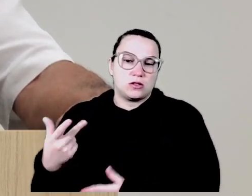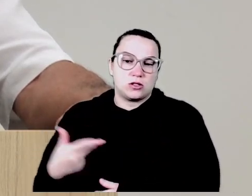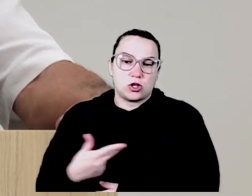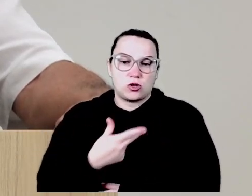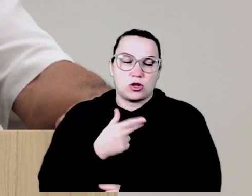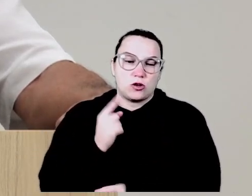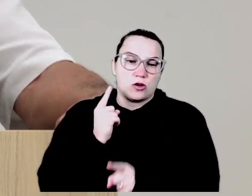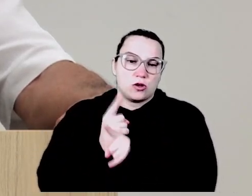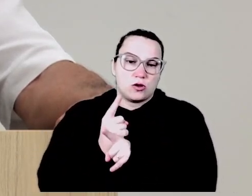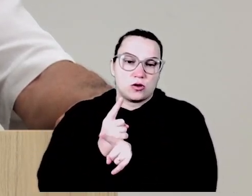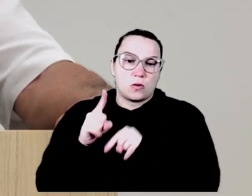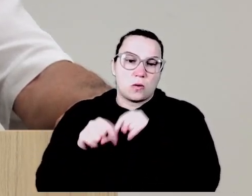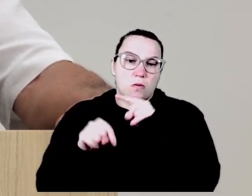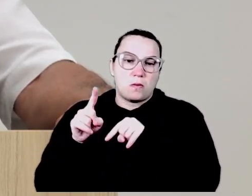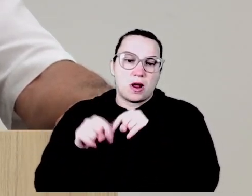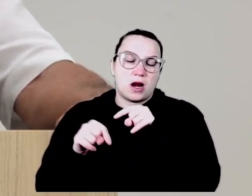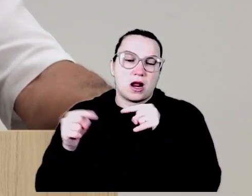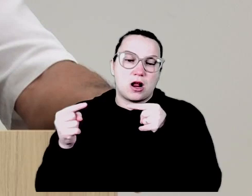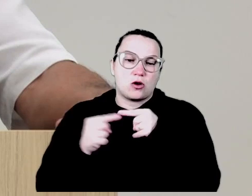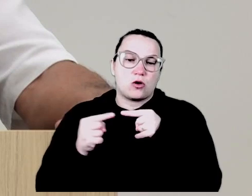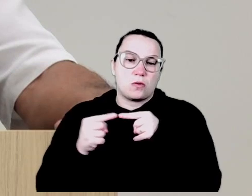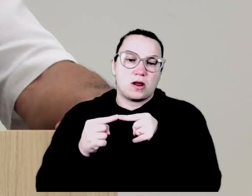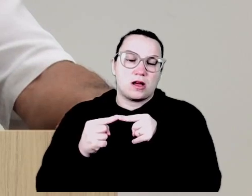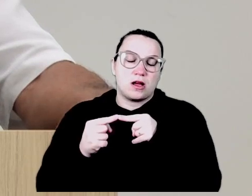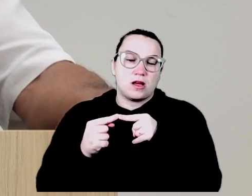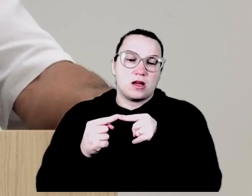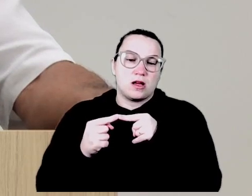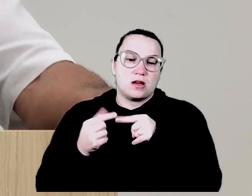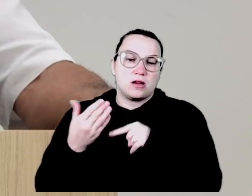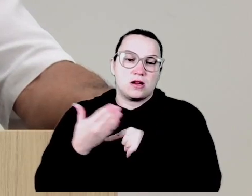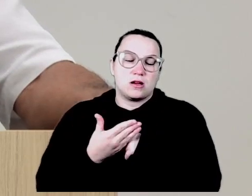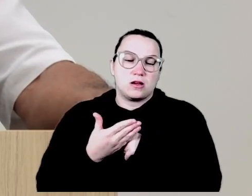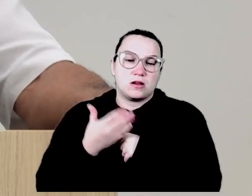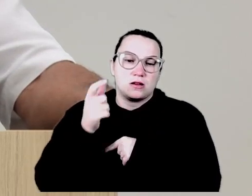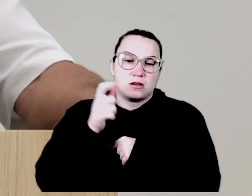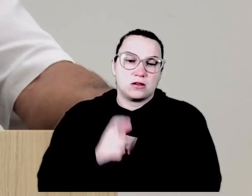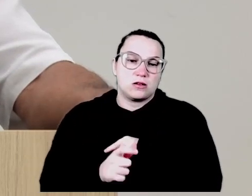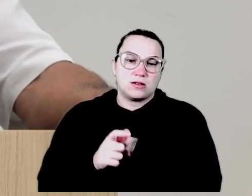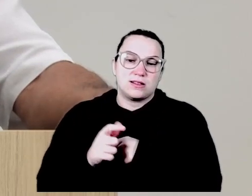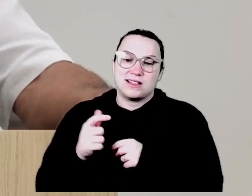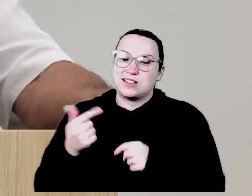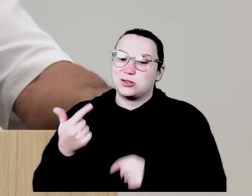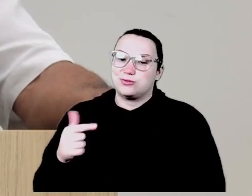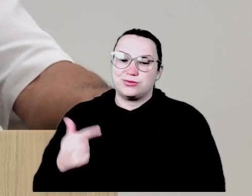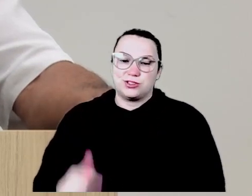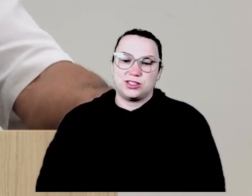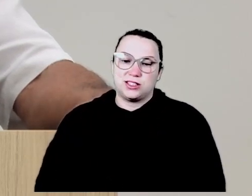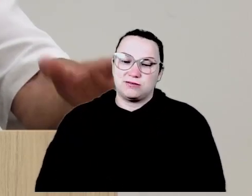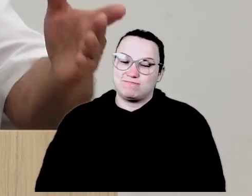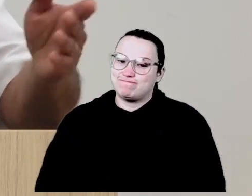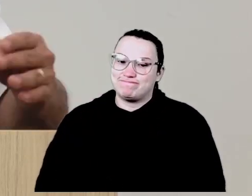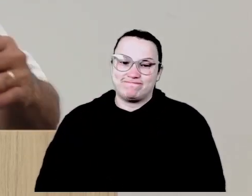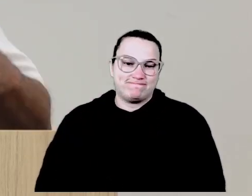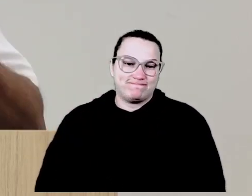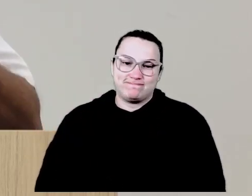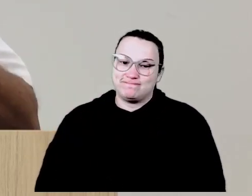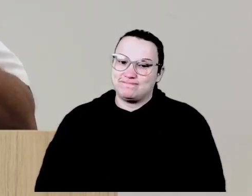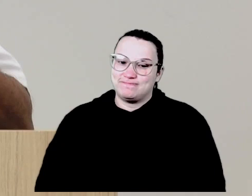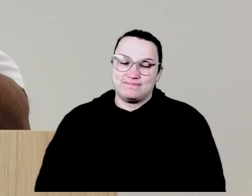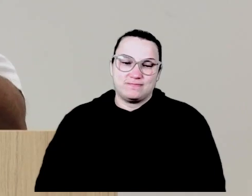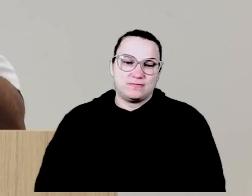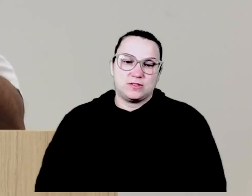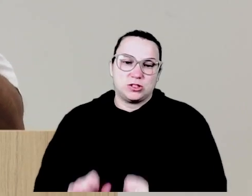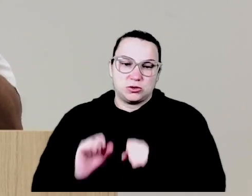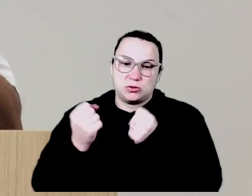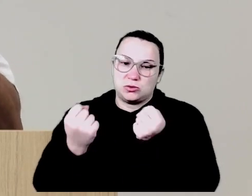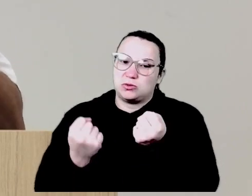descobrir que o material que seria aplicado naquele paciente não tinha então eu eu falo assim não defendo a saúde